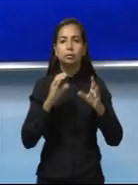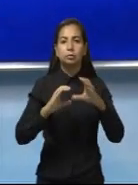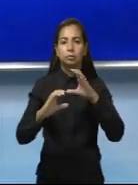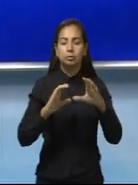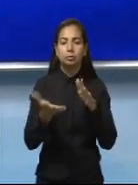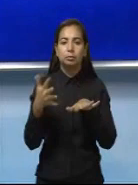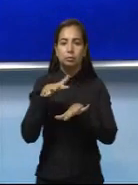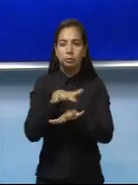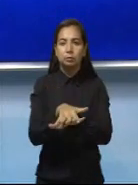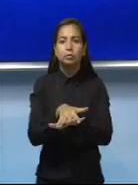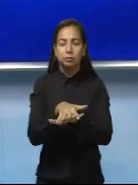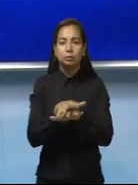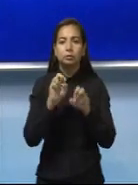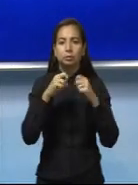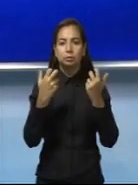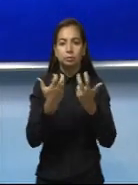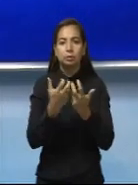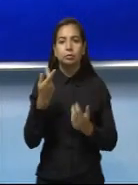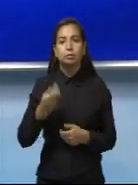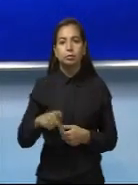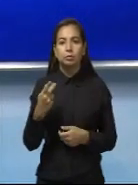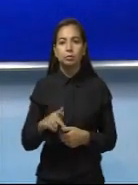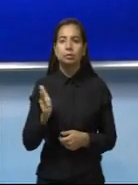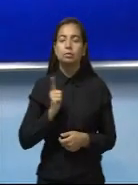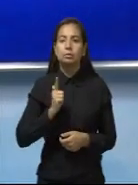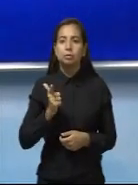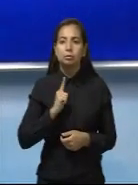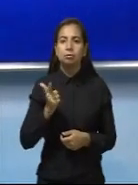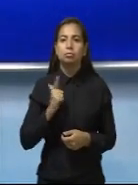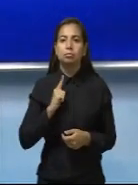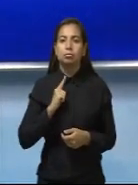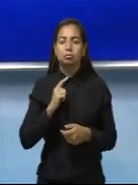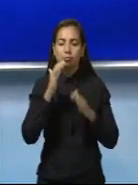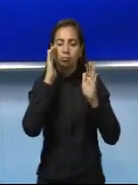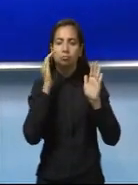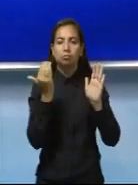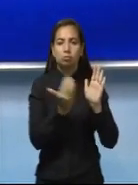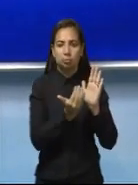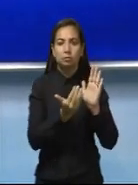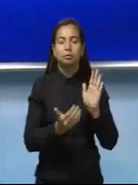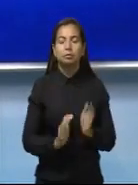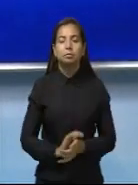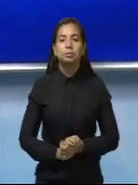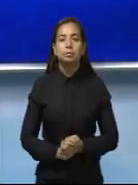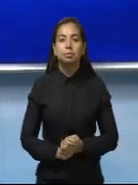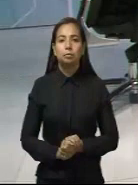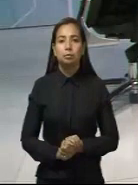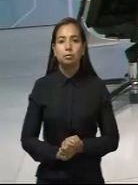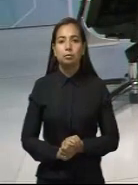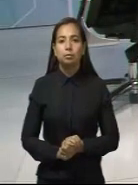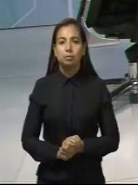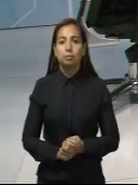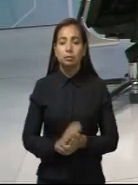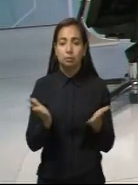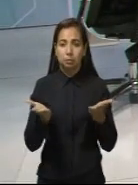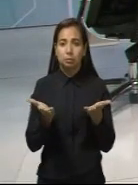Inclusiva, que a Câmara Municipal procura se enquadrar e cumprir. Eu quero colocar agora na